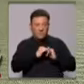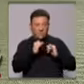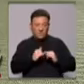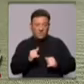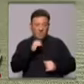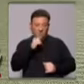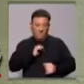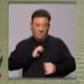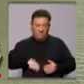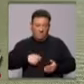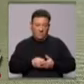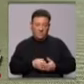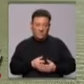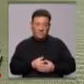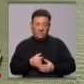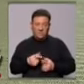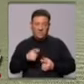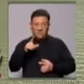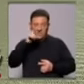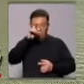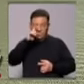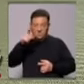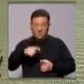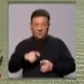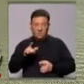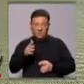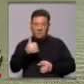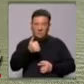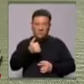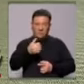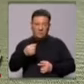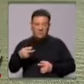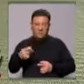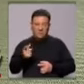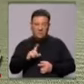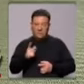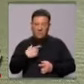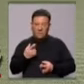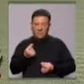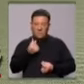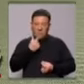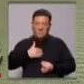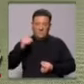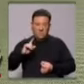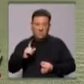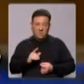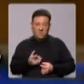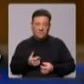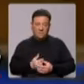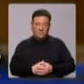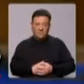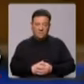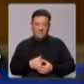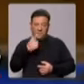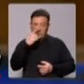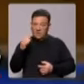têm sido do meu bolso. No Egito, eu estimo que seria por volta dos 500 euros. Não era uma quantia exorbitante.